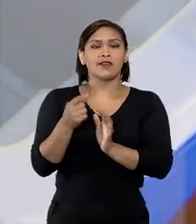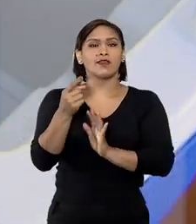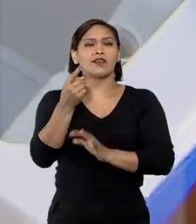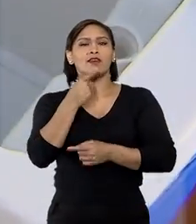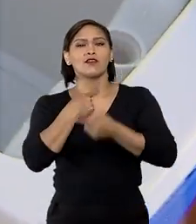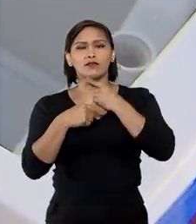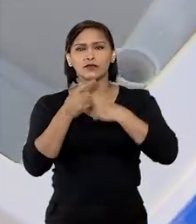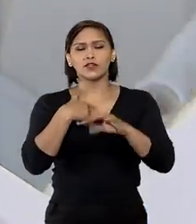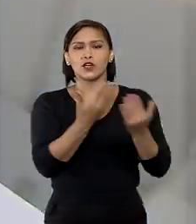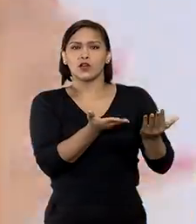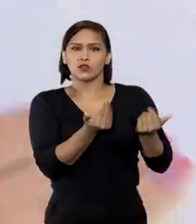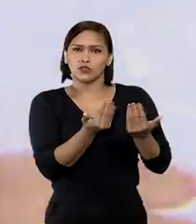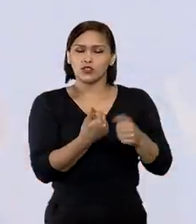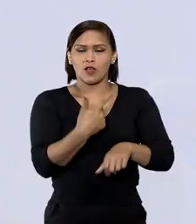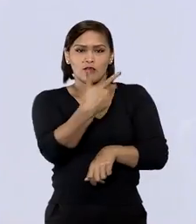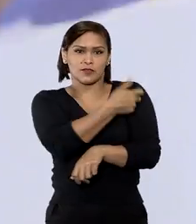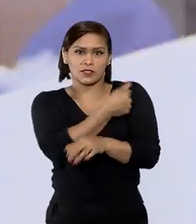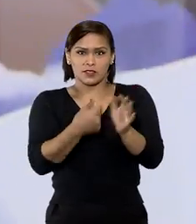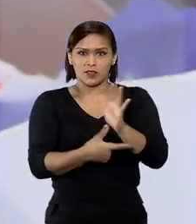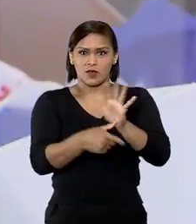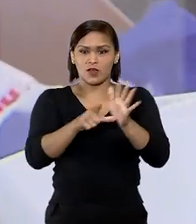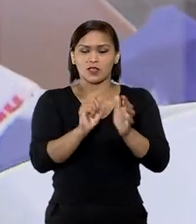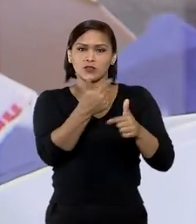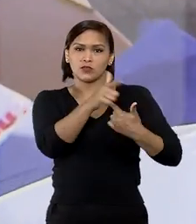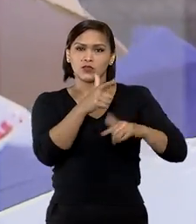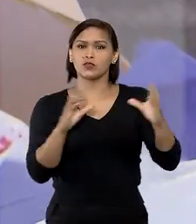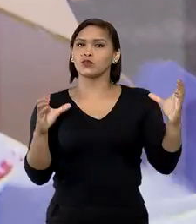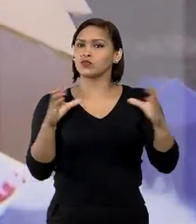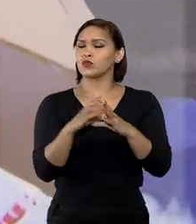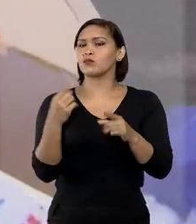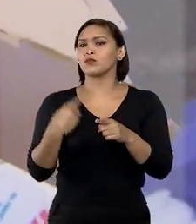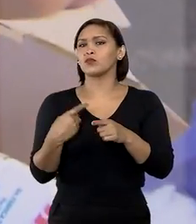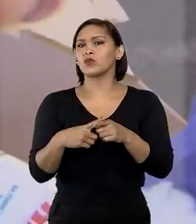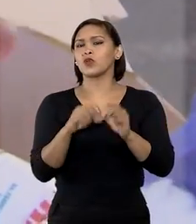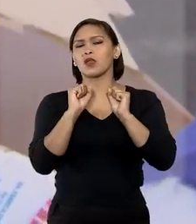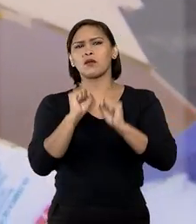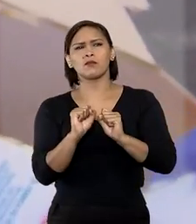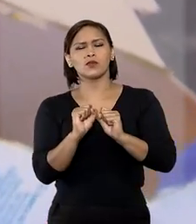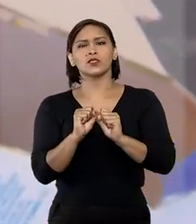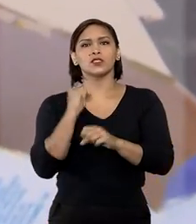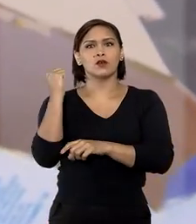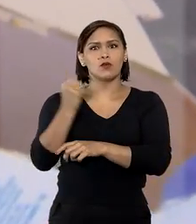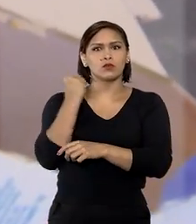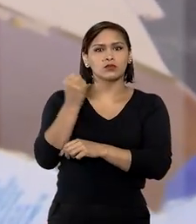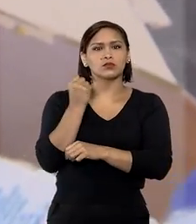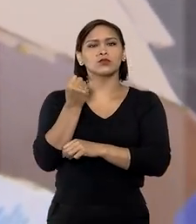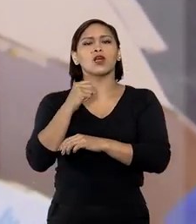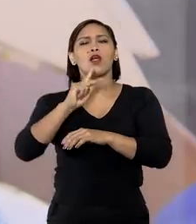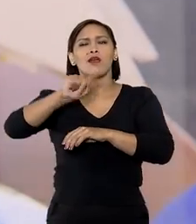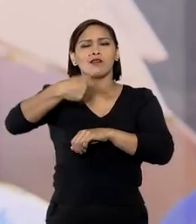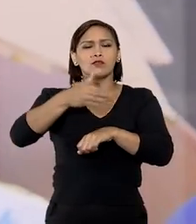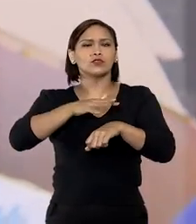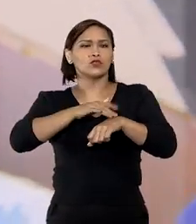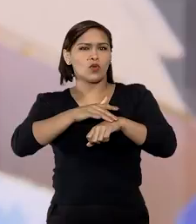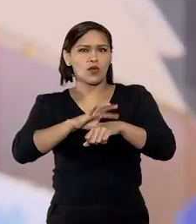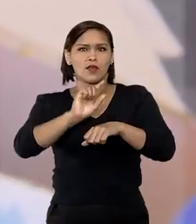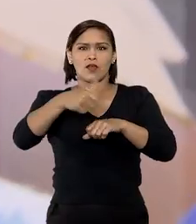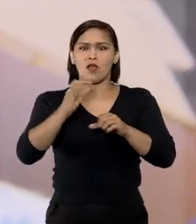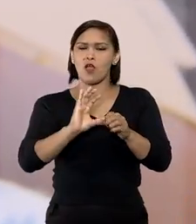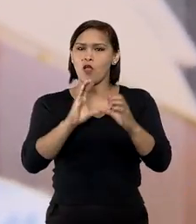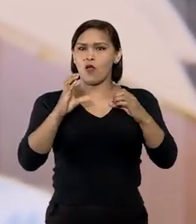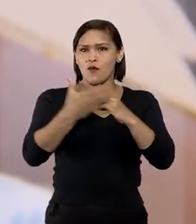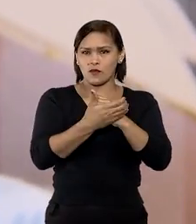de os adolescentes serem vacinados antes dos demais grupos Por que poderiam sofrer graves sequelas da covid-19